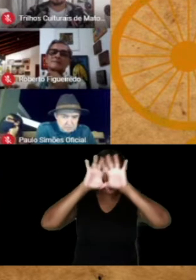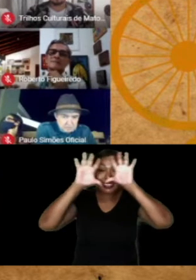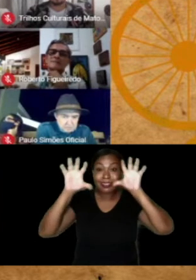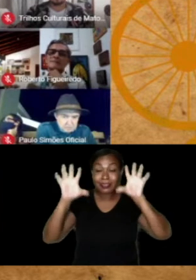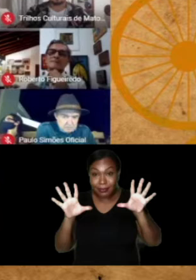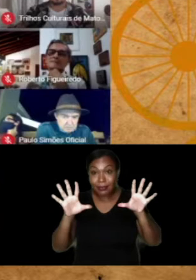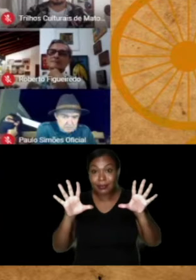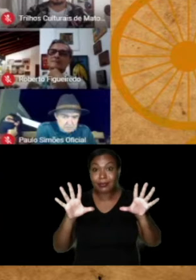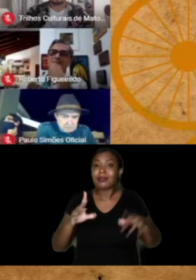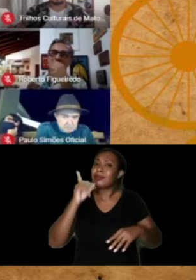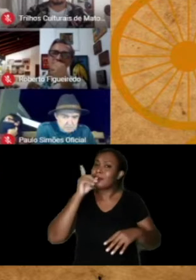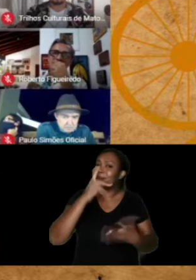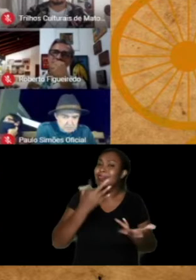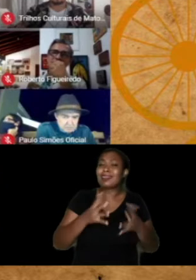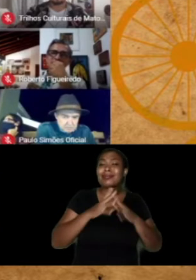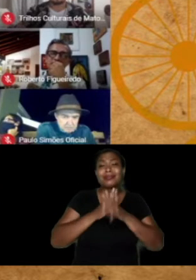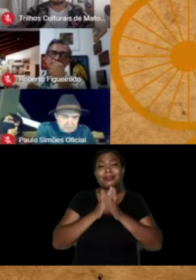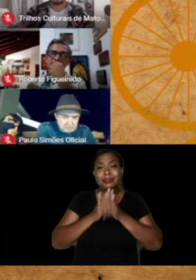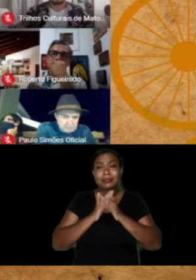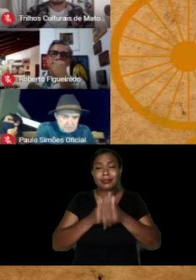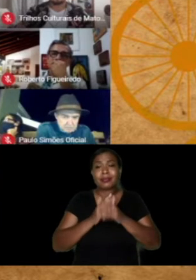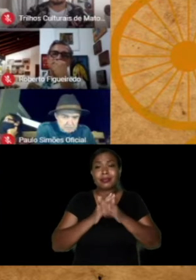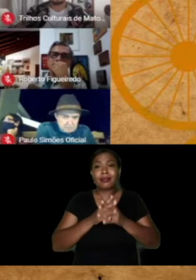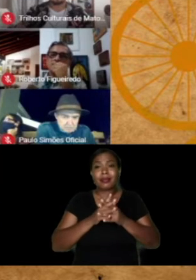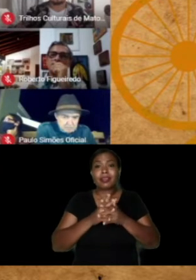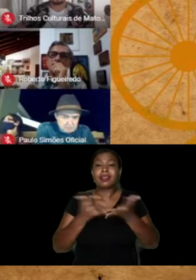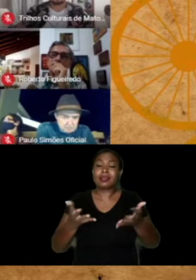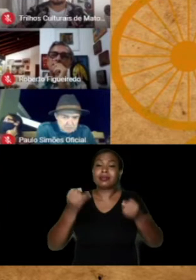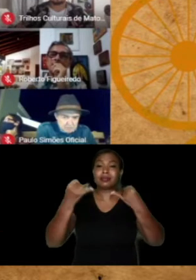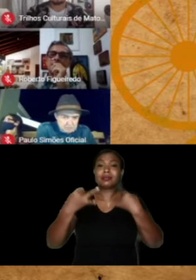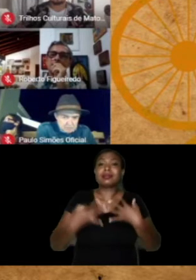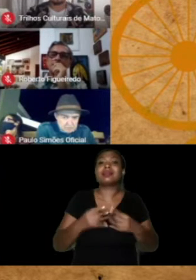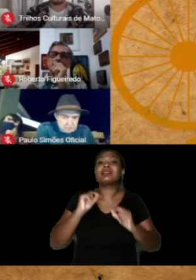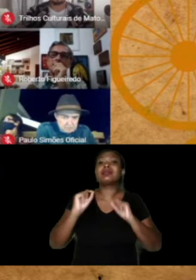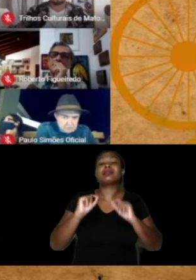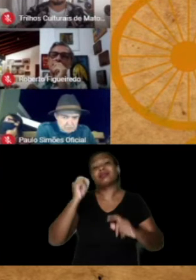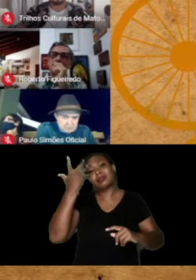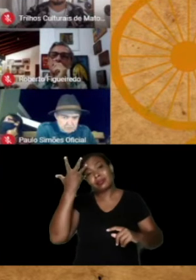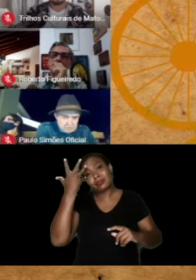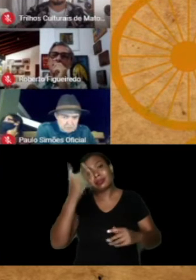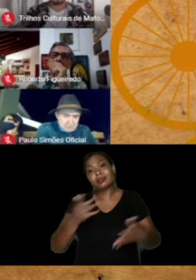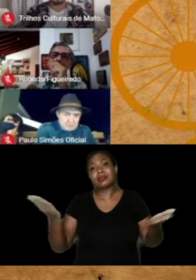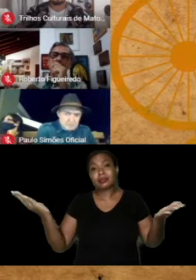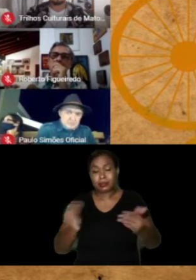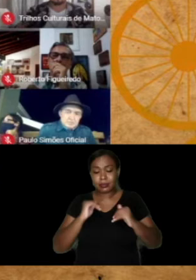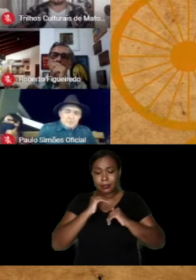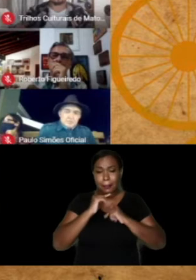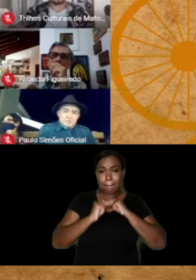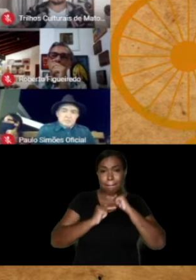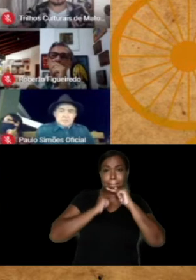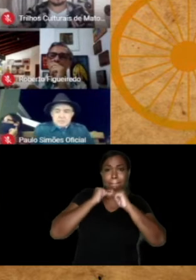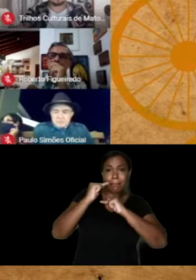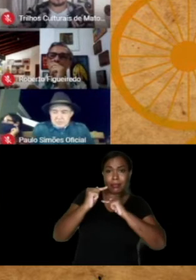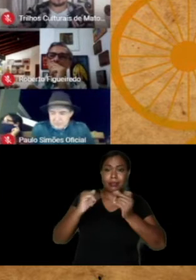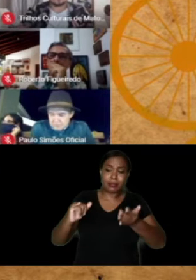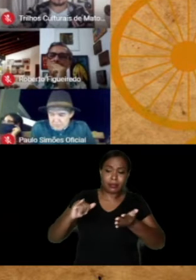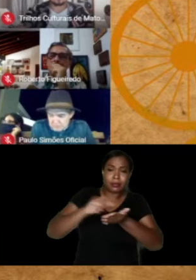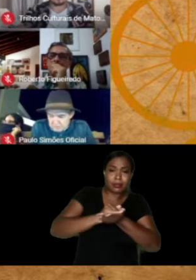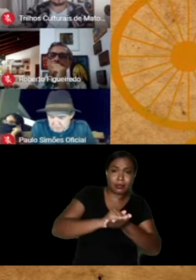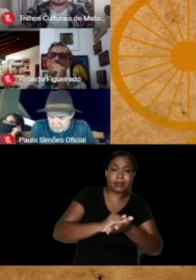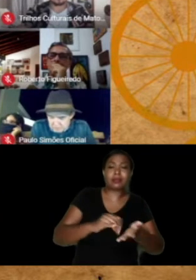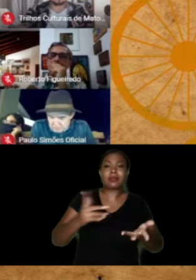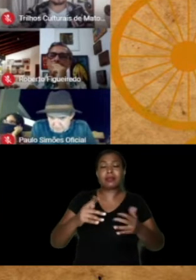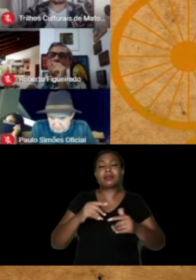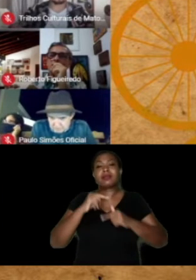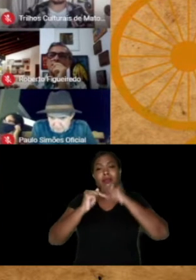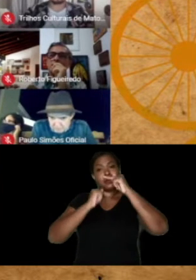é muito complicado. E aí, o que aconteceu? Nesse processo do tombamento, nesse